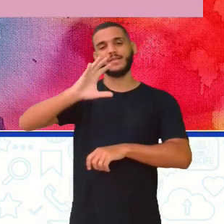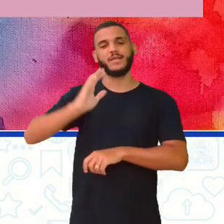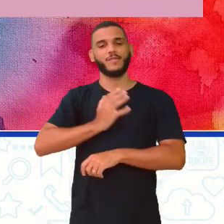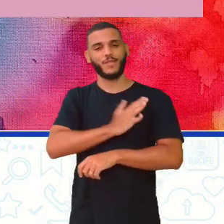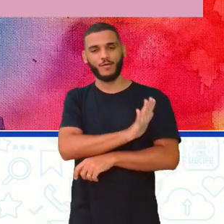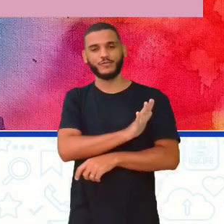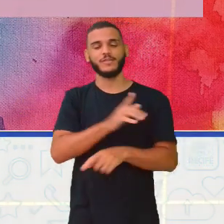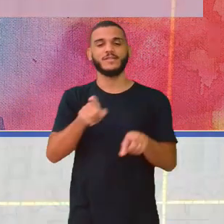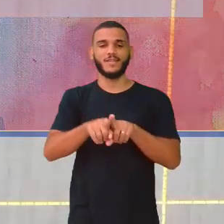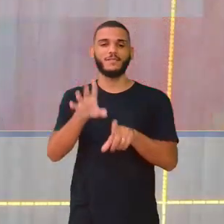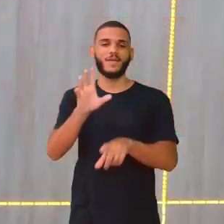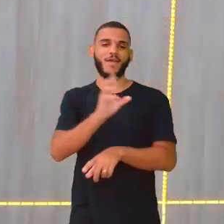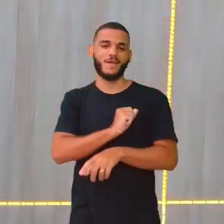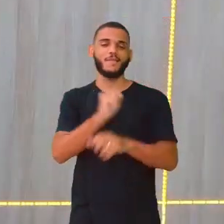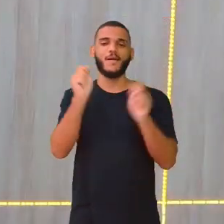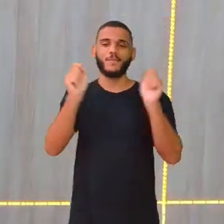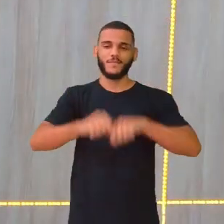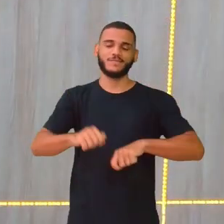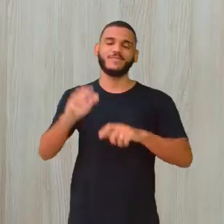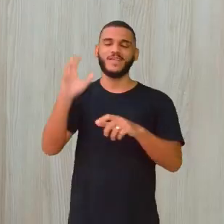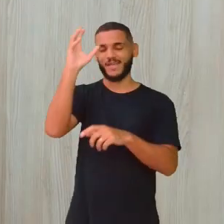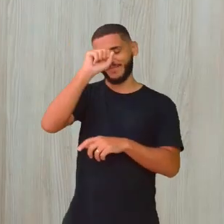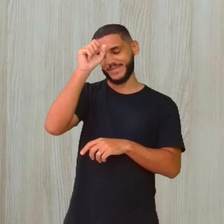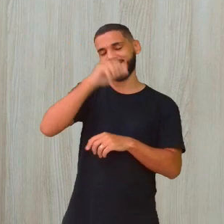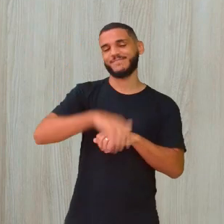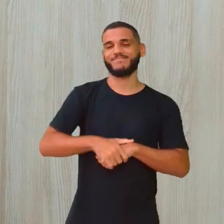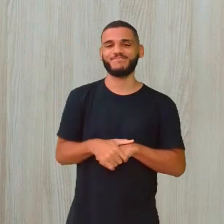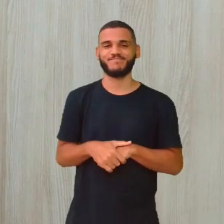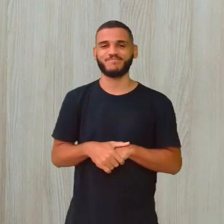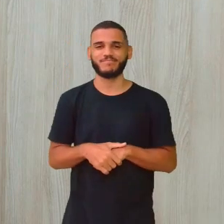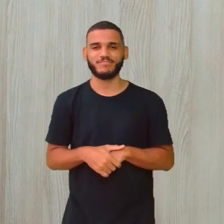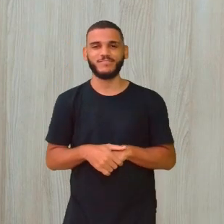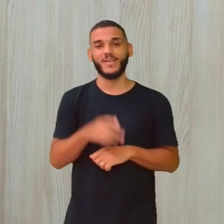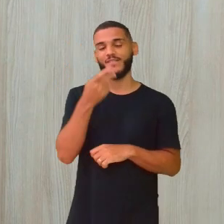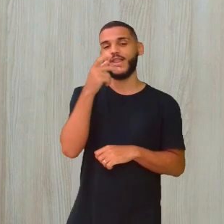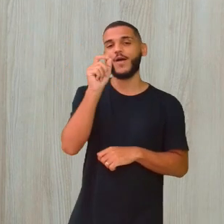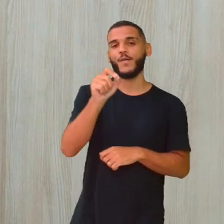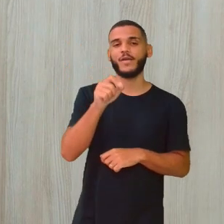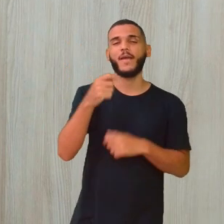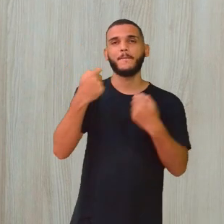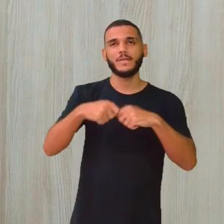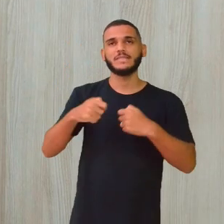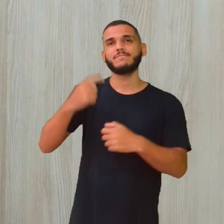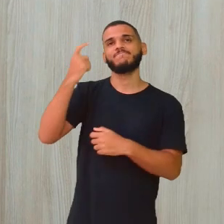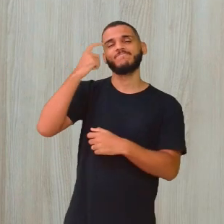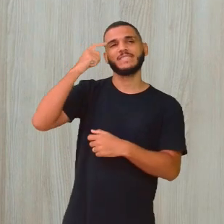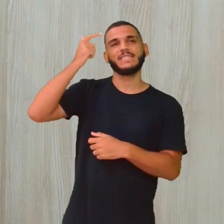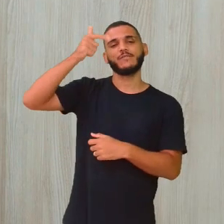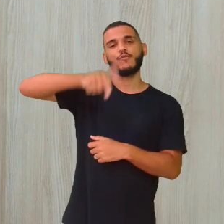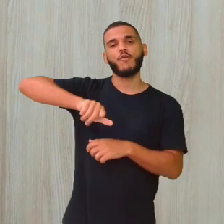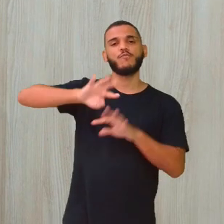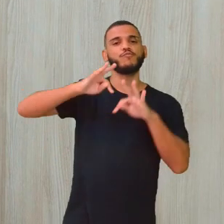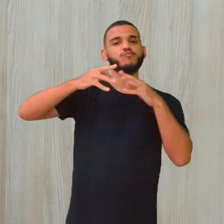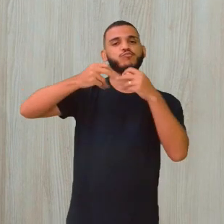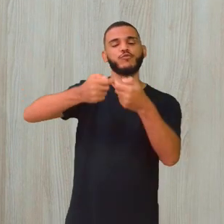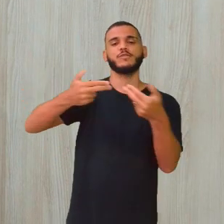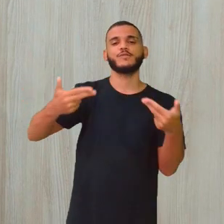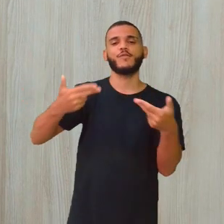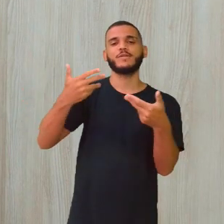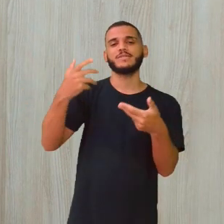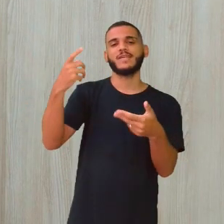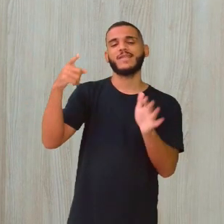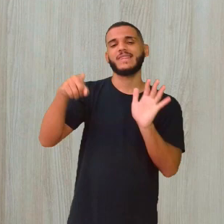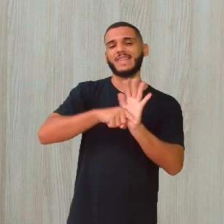amar. O que a gente fala O depois que é que a gente fala depois disso? Só que a gente pode repensar todos esses imaginários